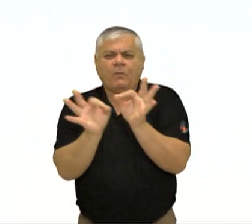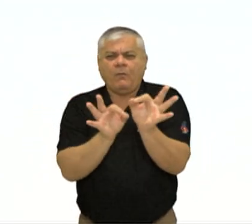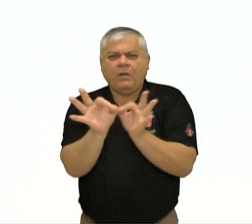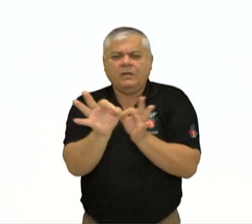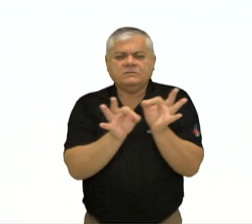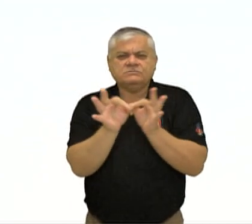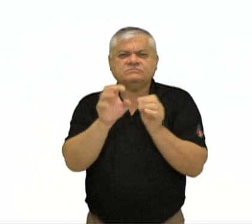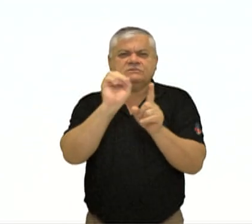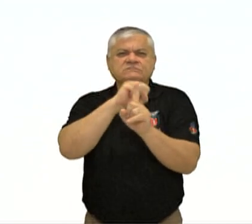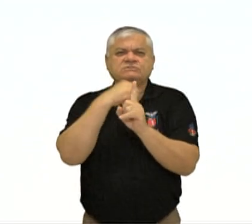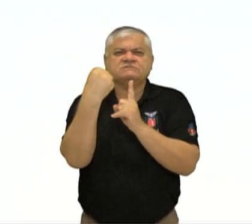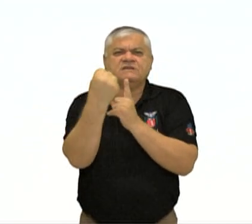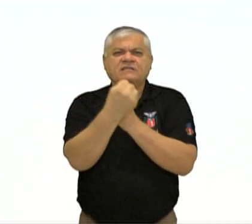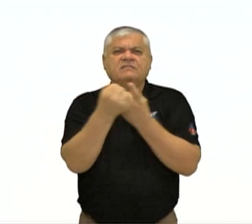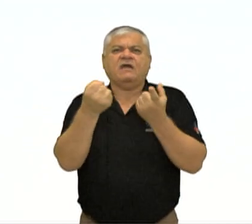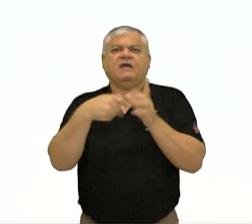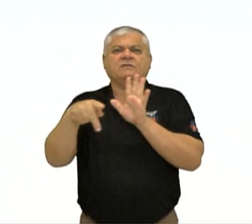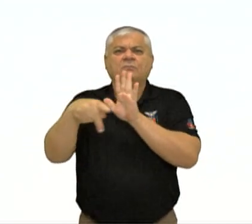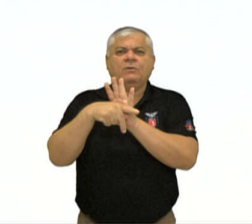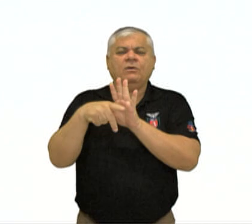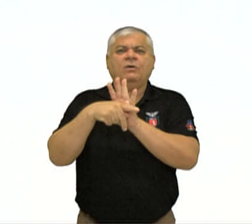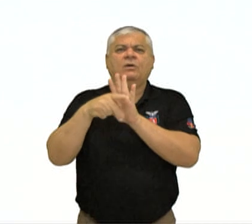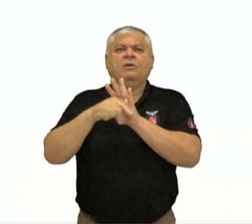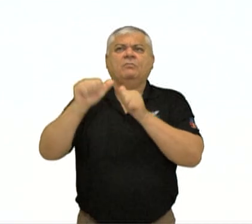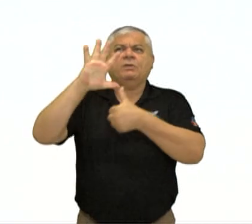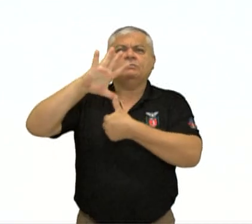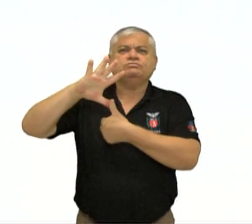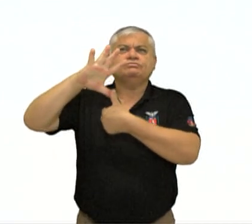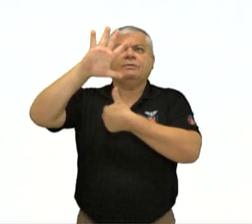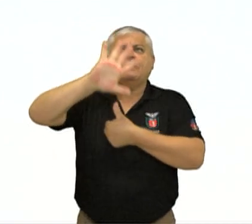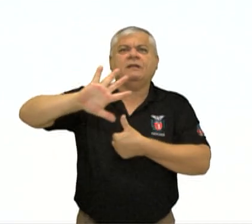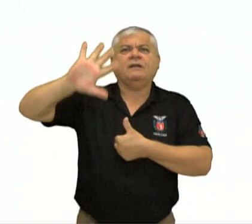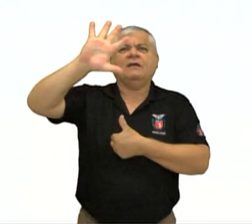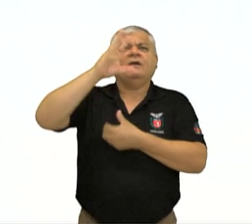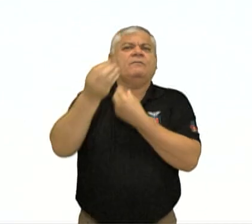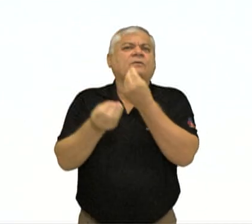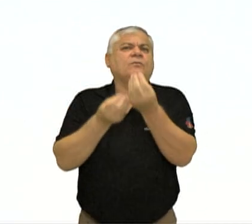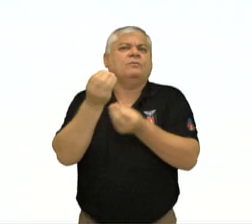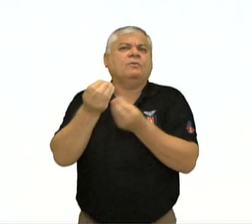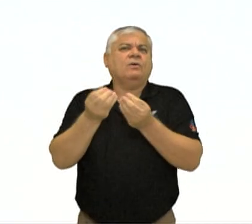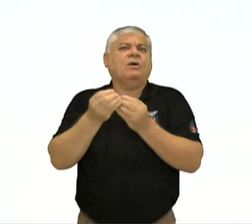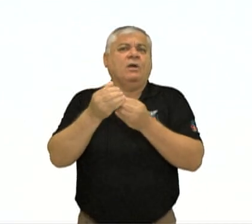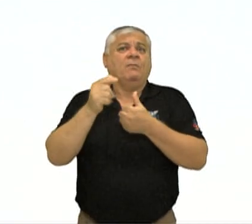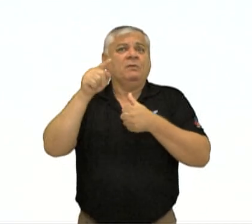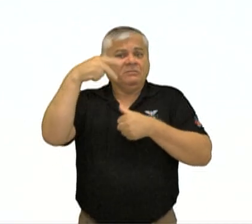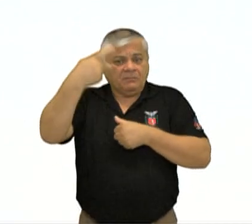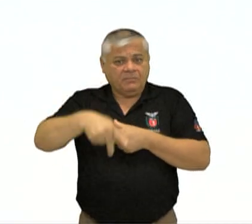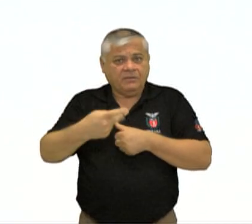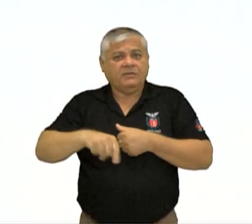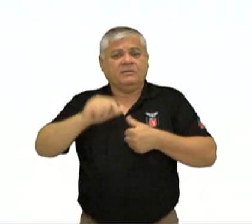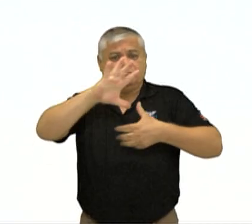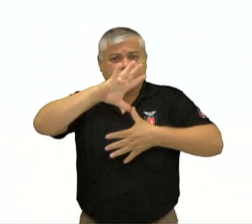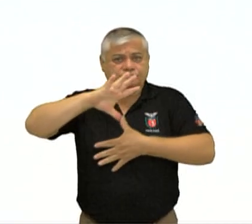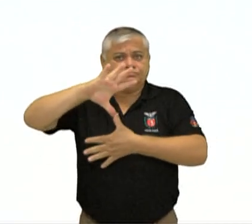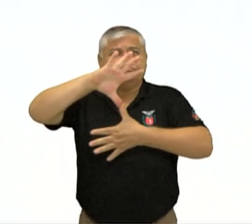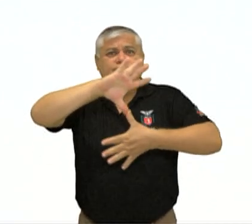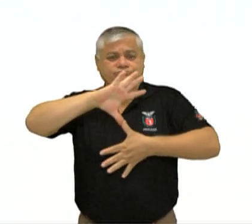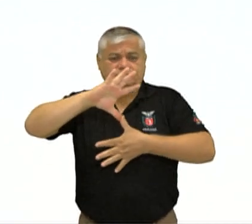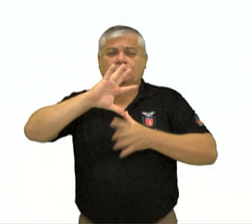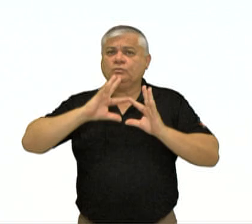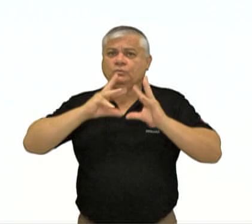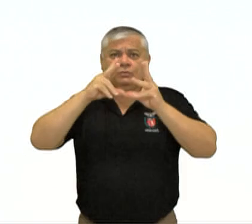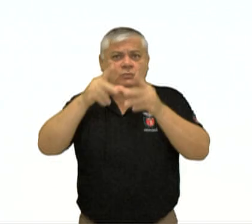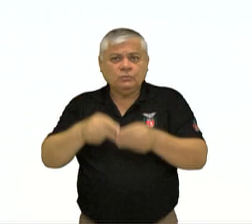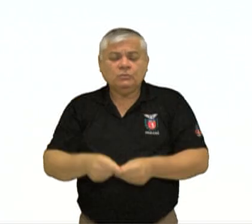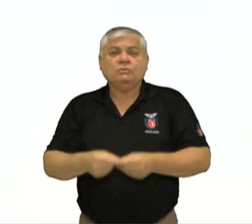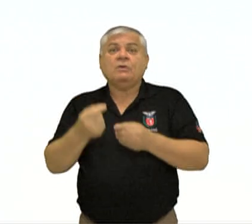das sociedades nativas americanas, dessas sociedades que estavam aqui, que habitavam o continente americano